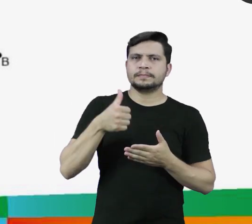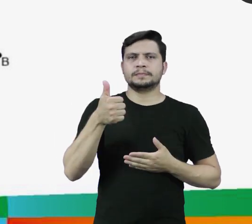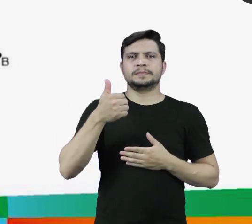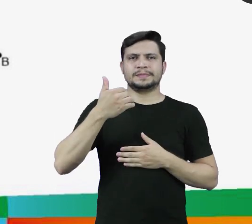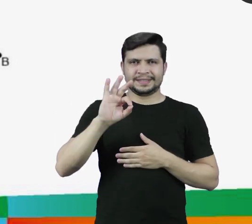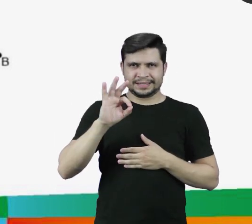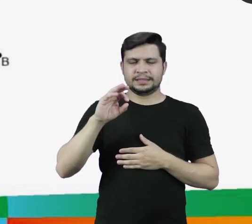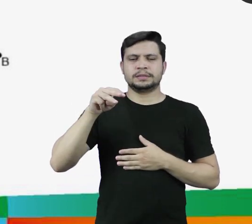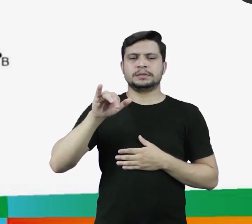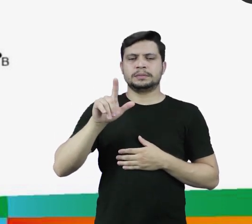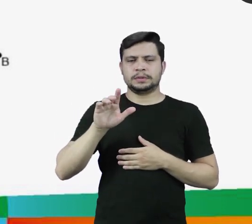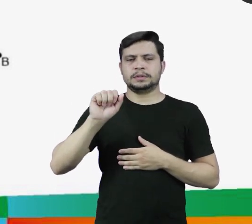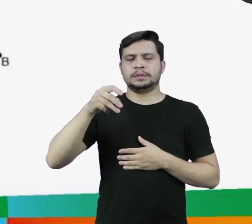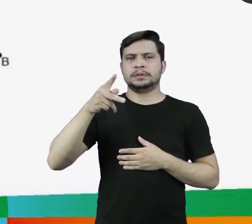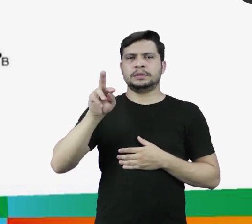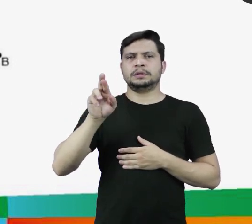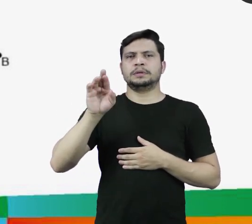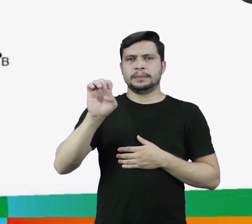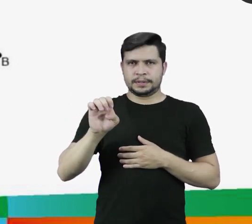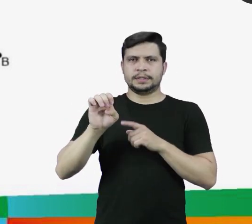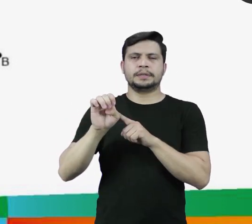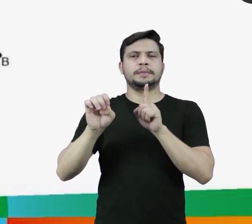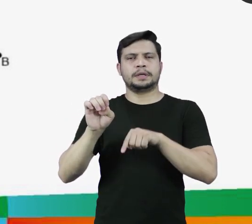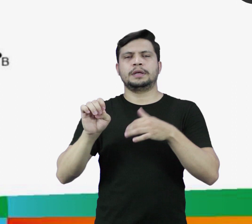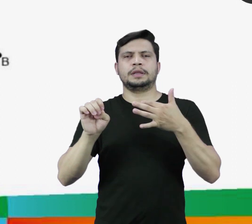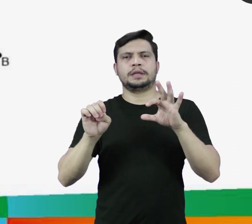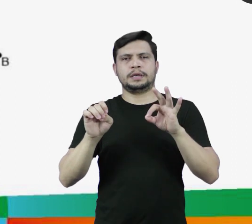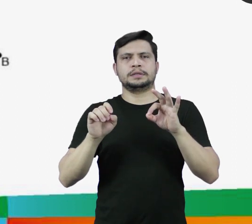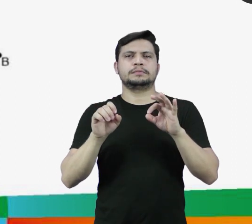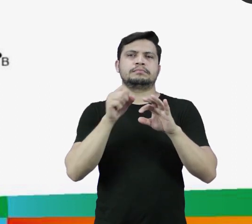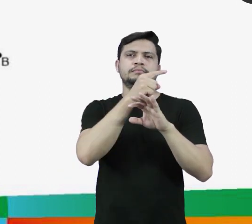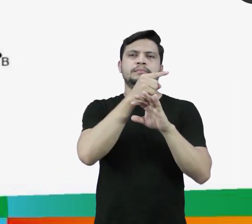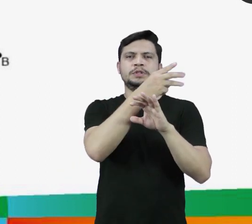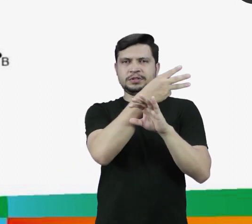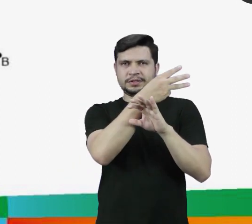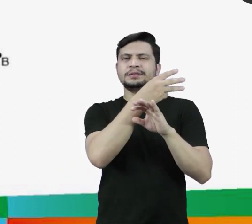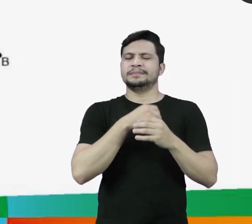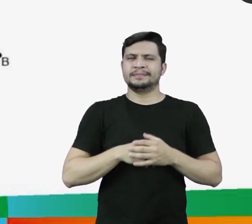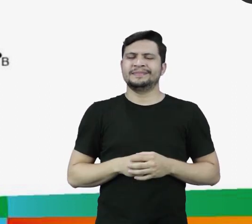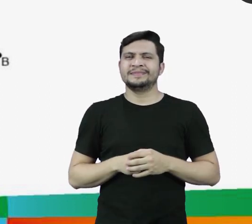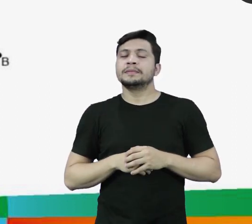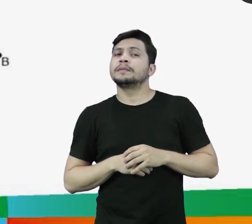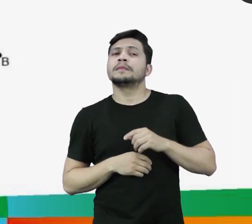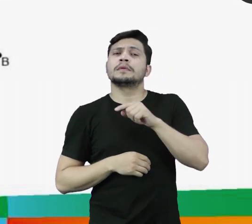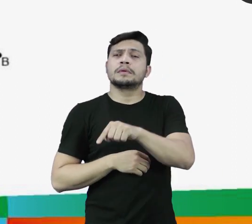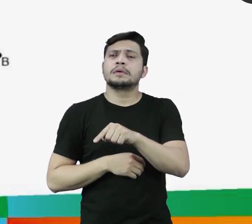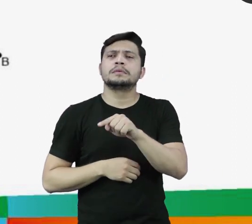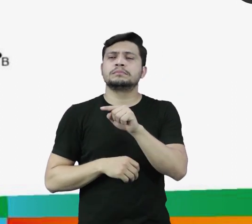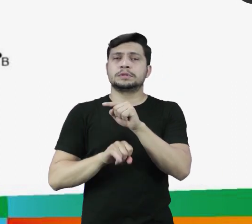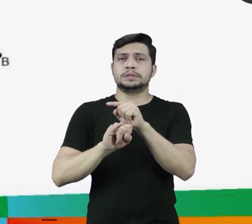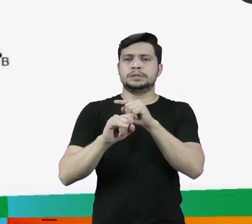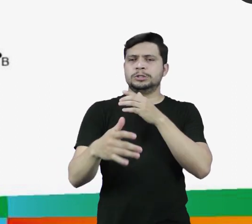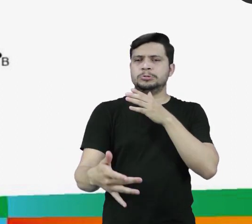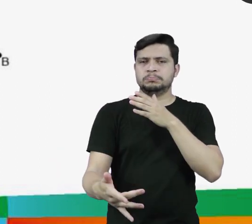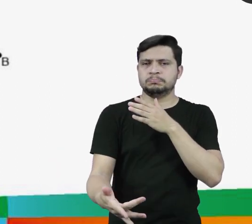um submúltiplo, na verdade, né? Que seria 10 elevado a menos 3 ampere. Ela, no caso, sendo atravessada no corpo humano, vai